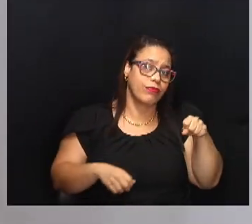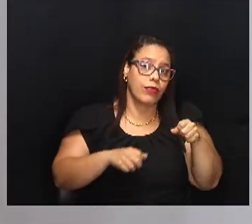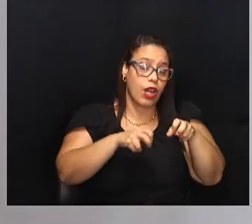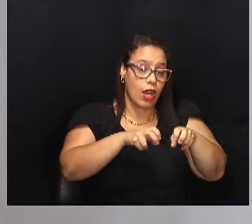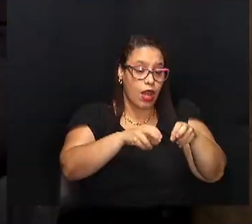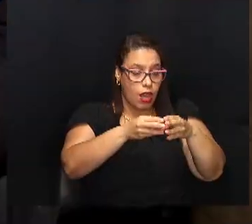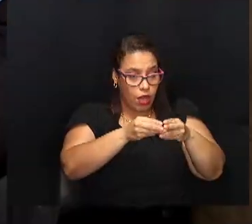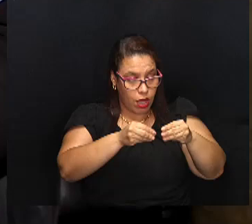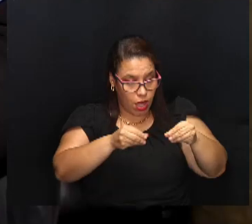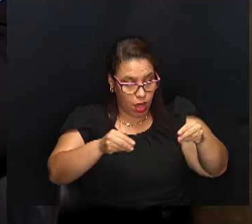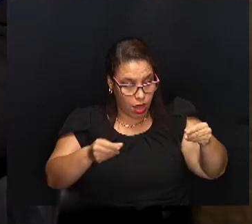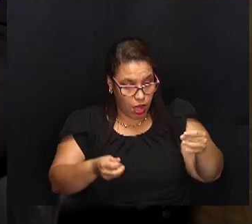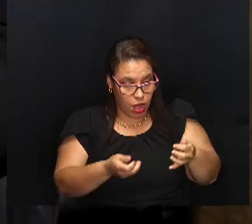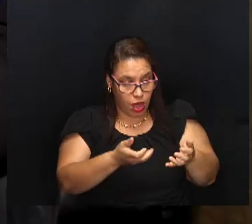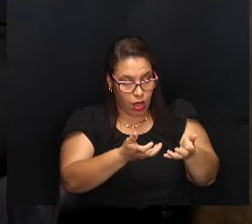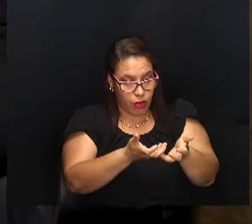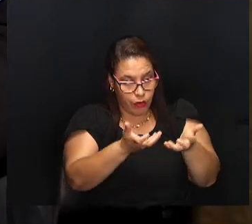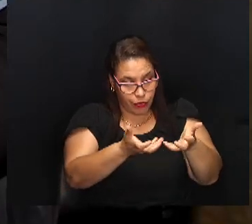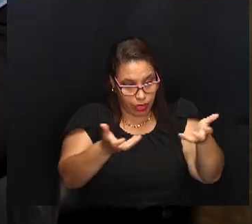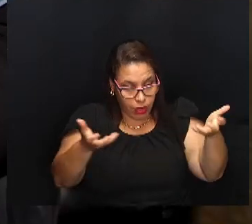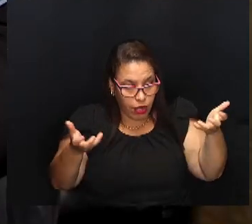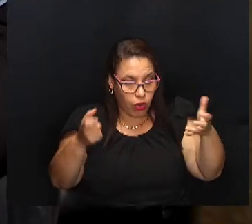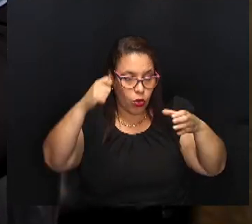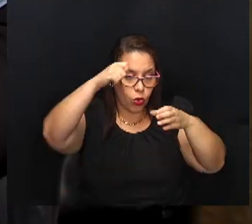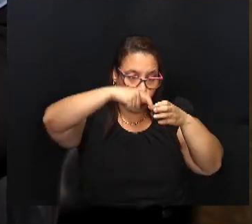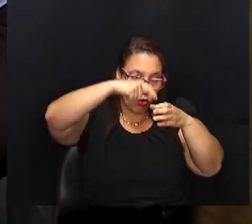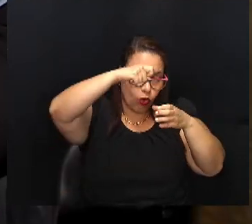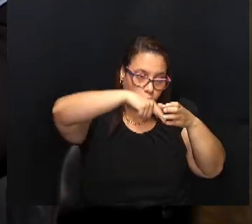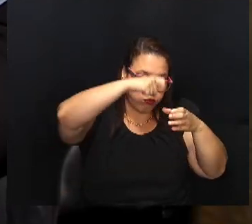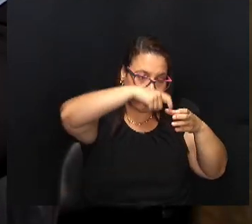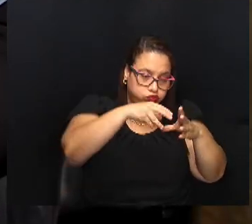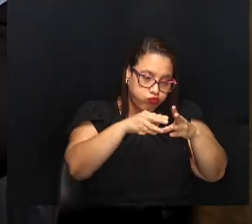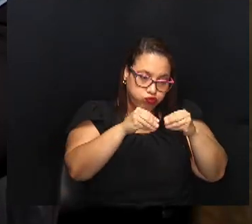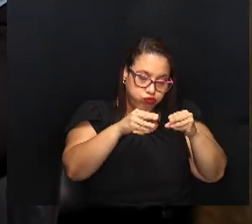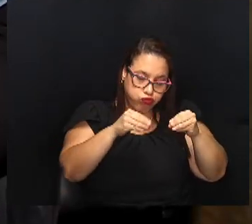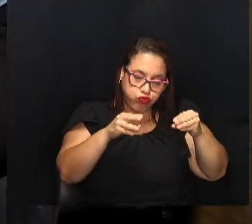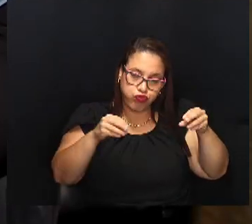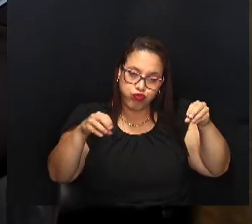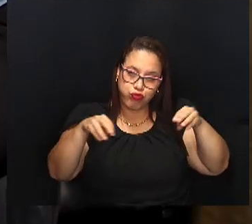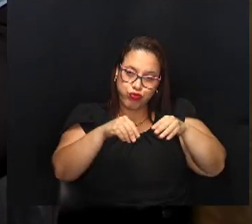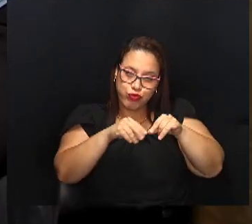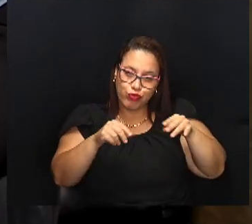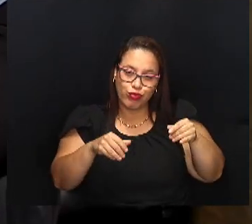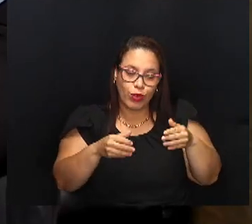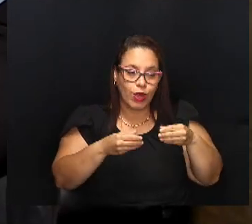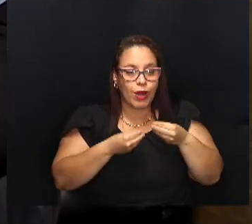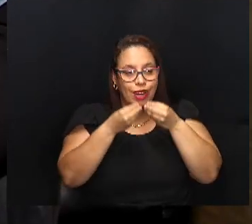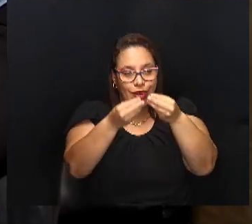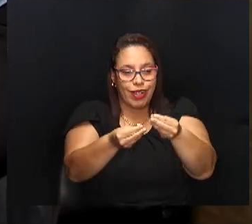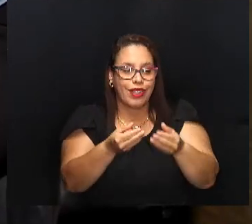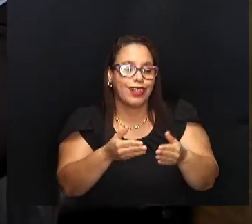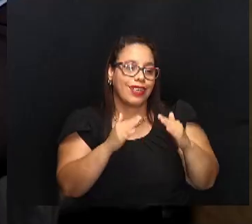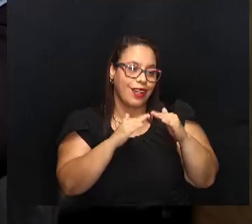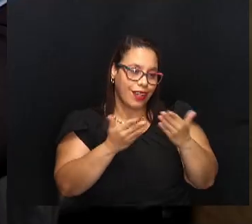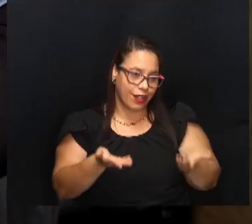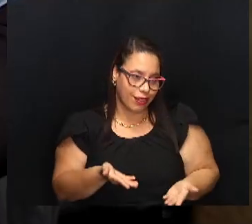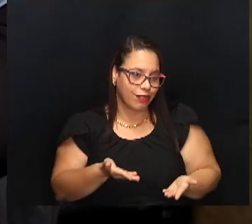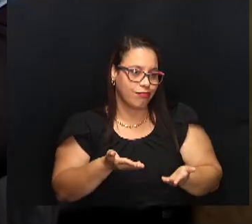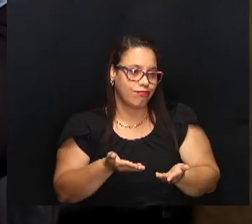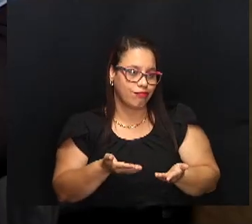horta, porque a gente quer ensinar para eles desde o plantio do mexer na terra até colher para levar para casa, né?